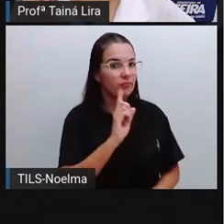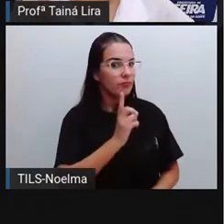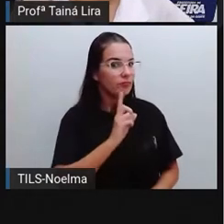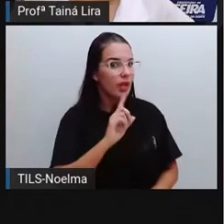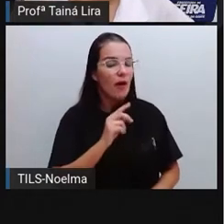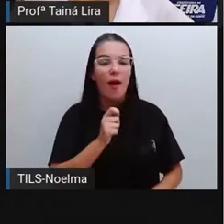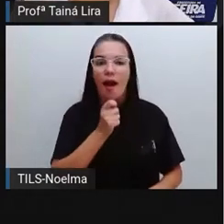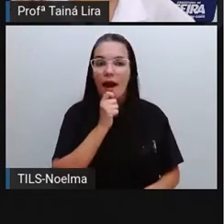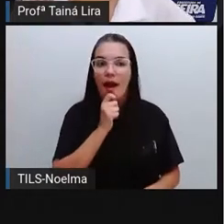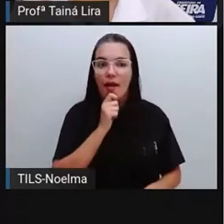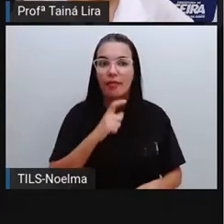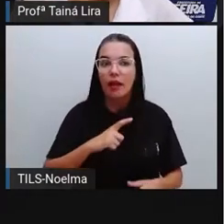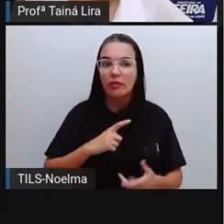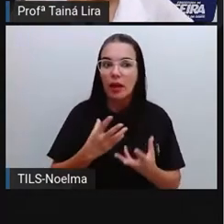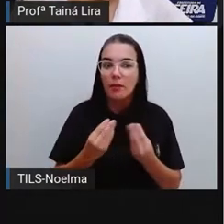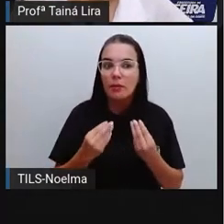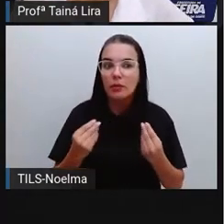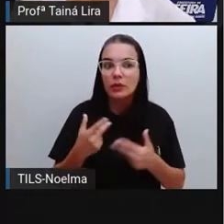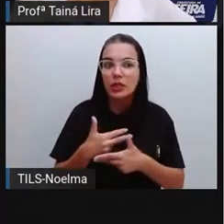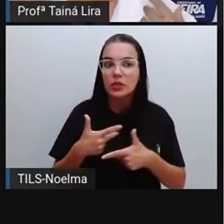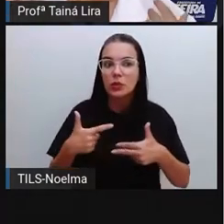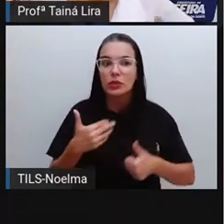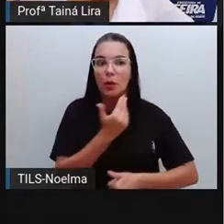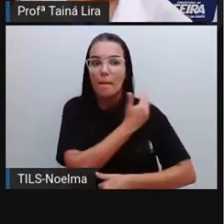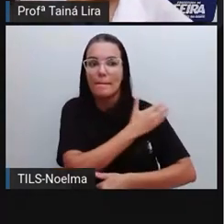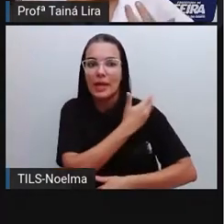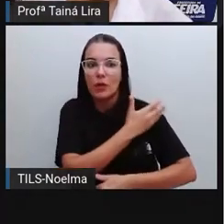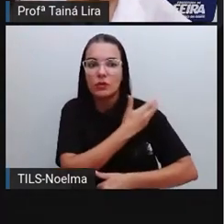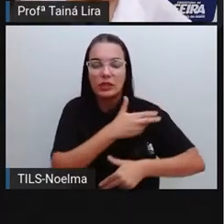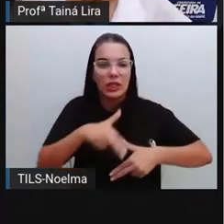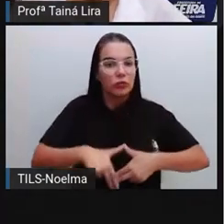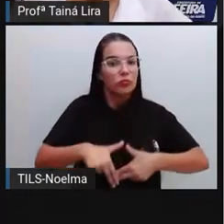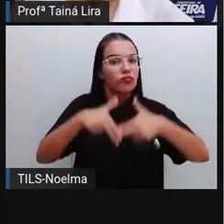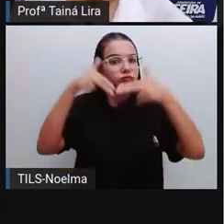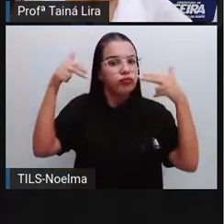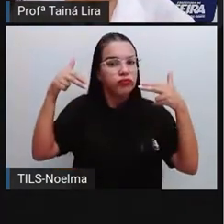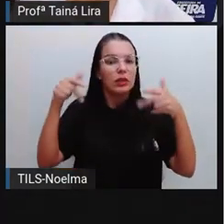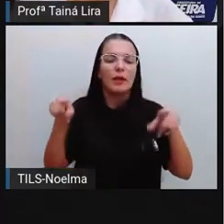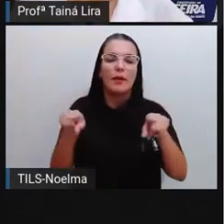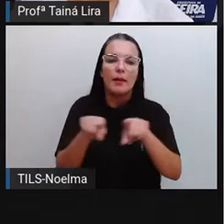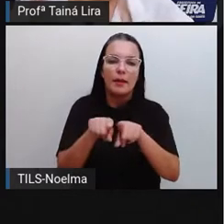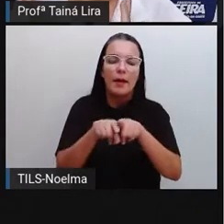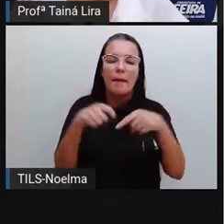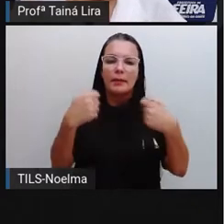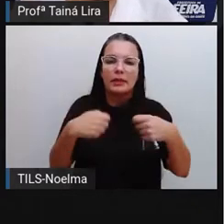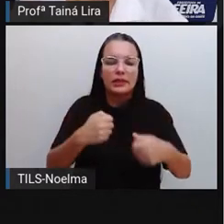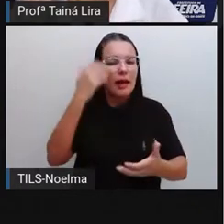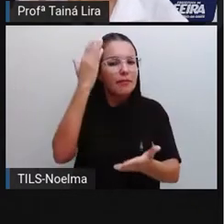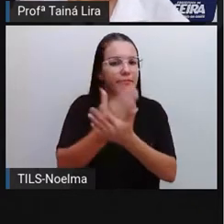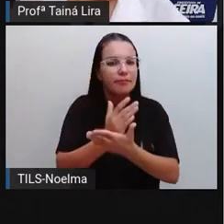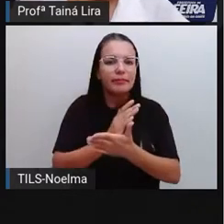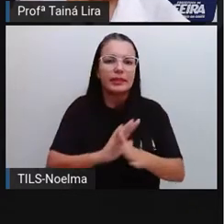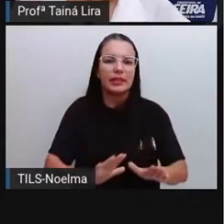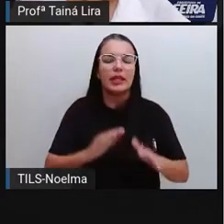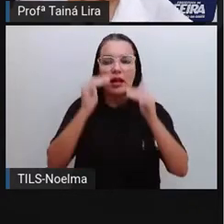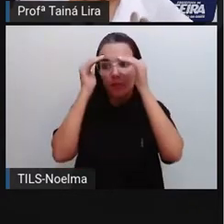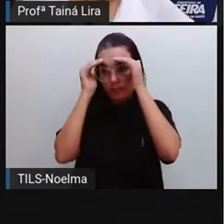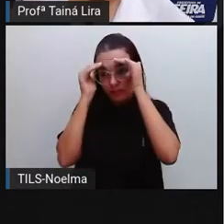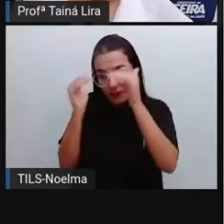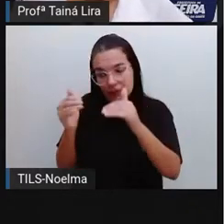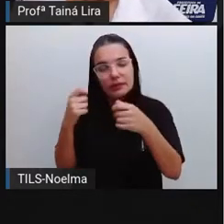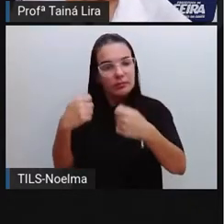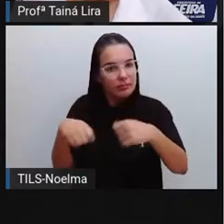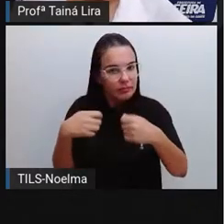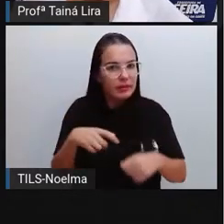de discriminação, de injúria racial. Então a gente precisa realmente, né, aprender a respeitar